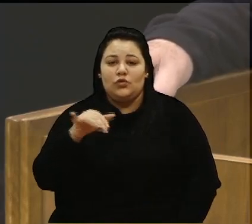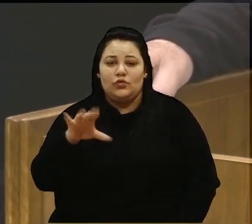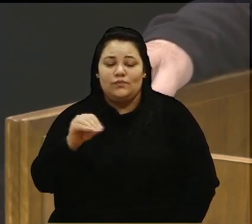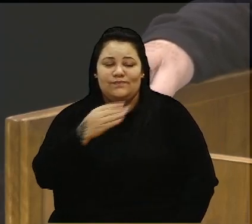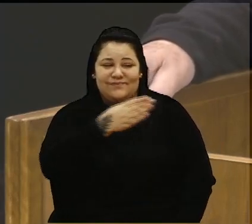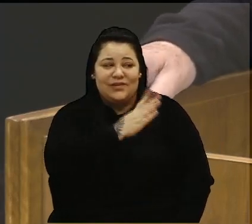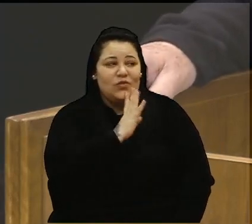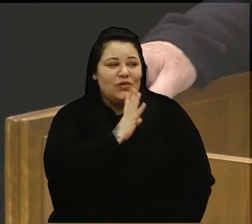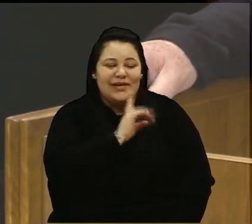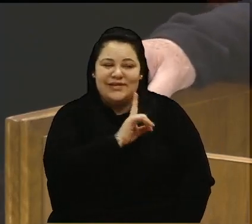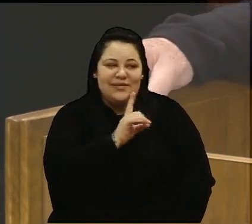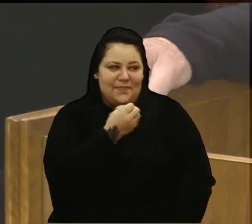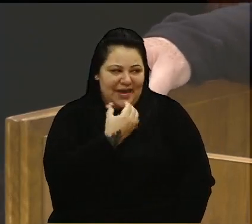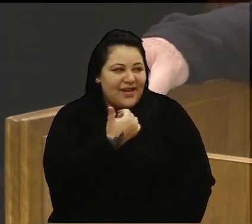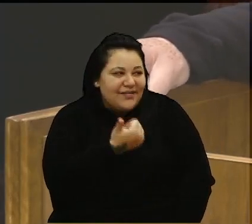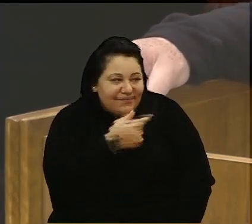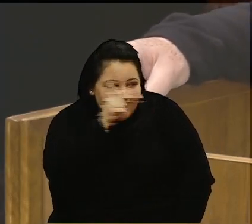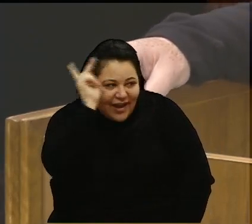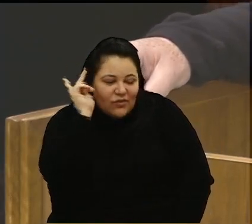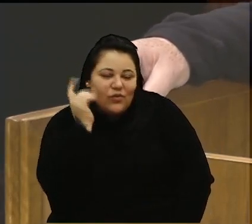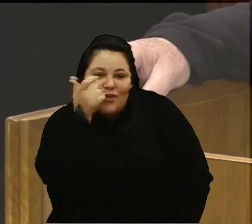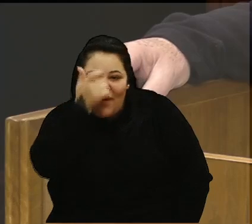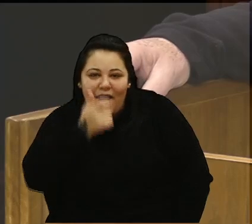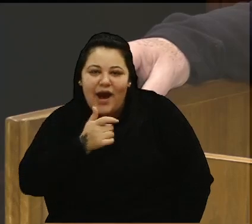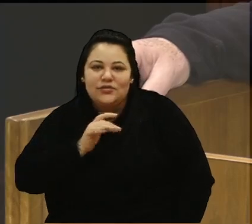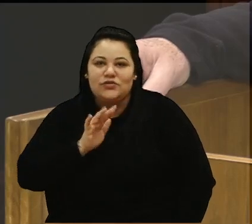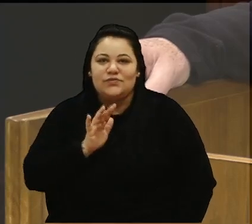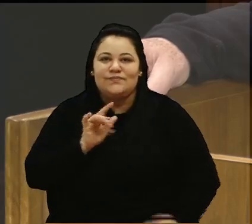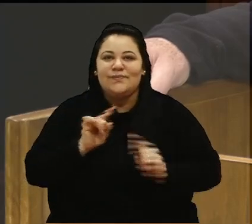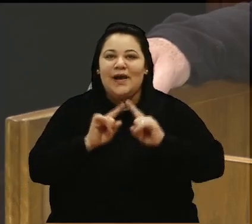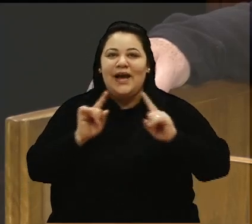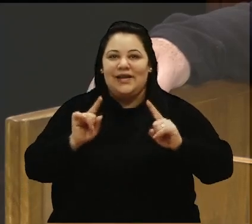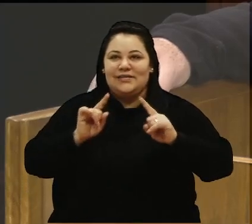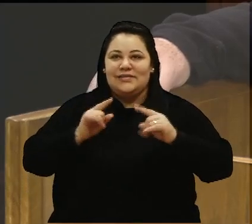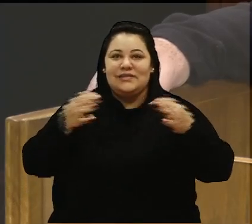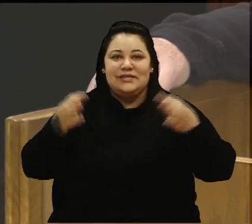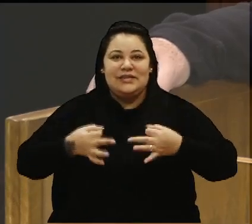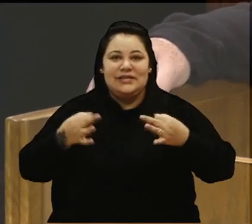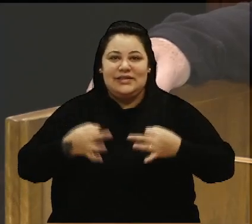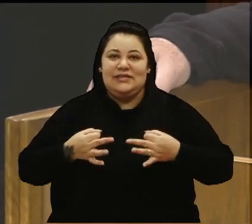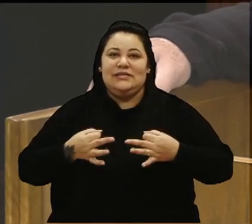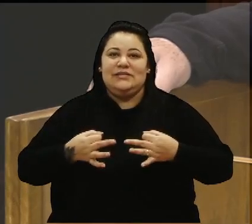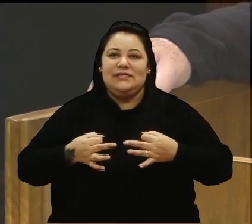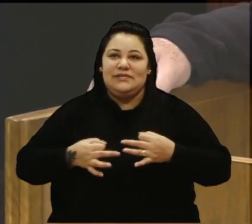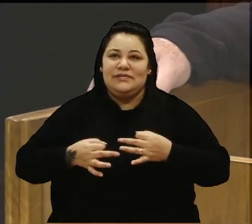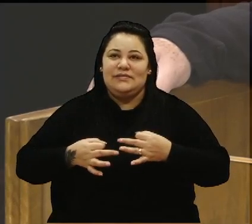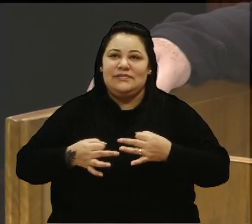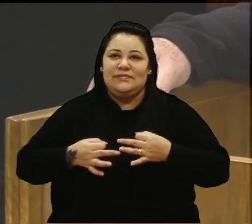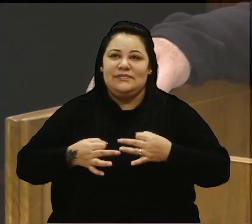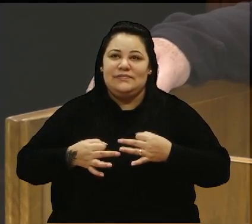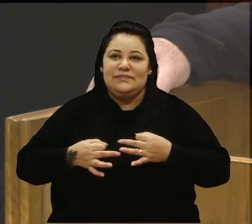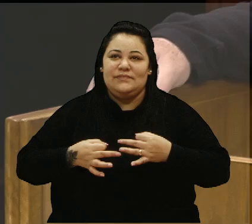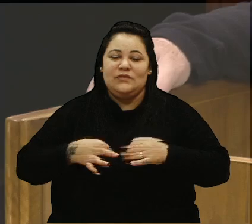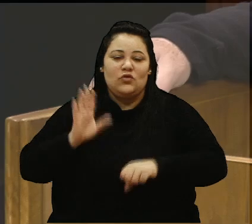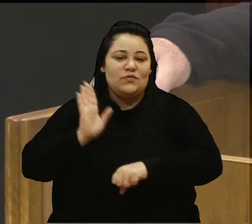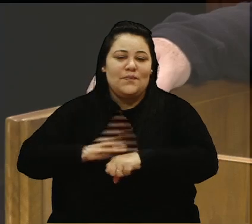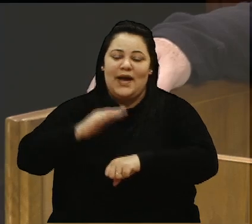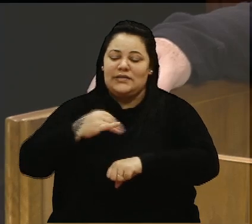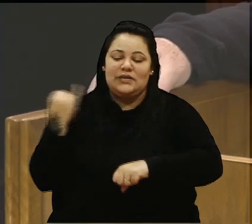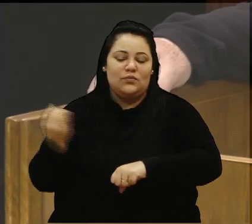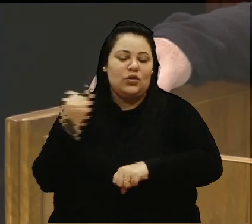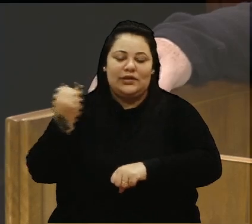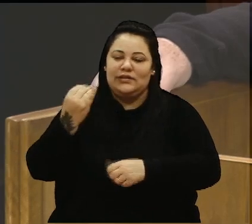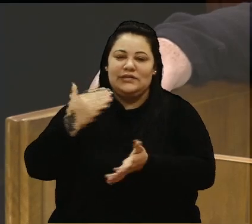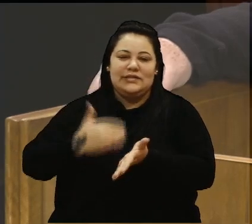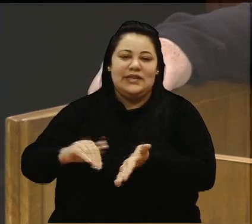não tenha conhecido, mas foi, sem dúvida nenhuma, um dos mais brilhantes secretários de cultura que nós já tivemos em